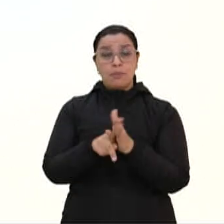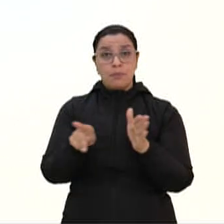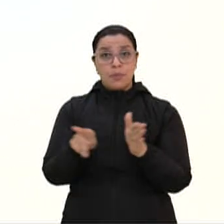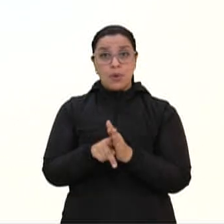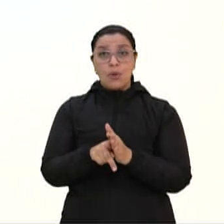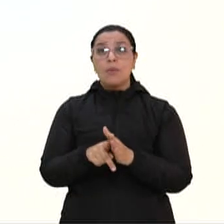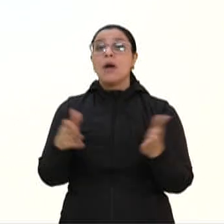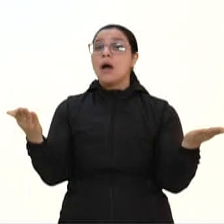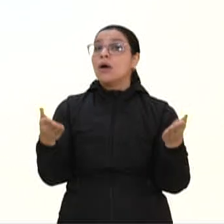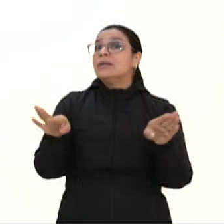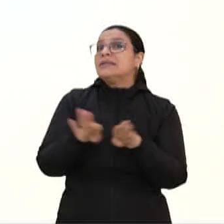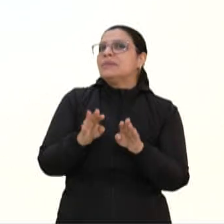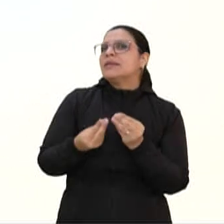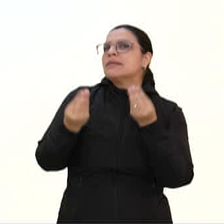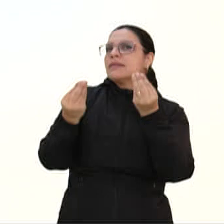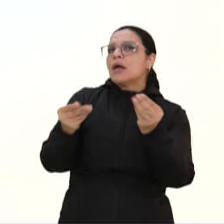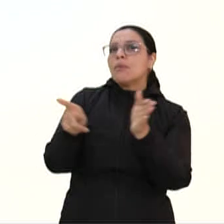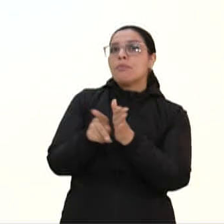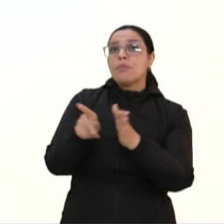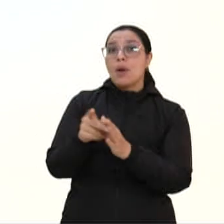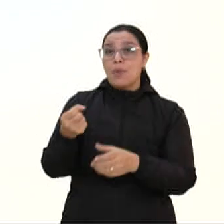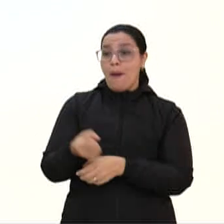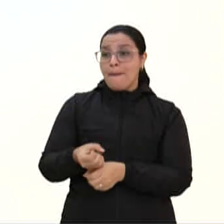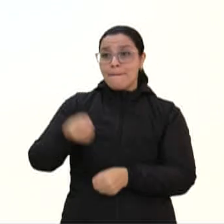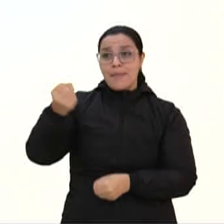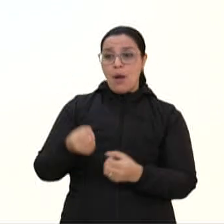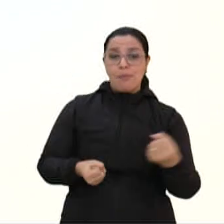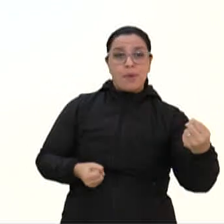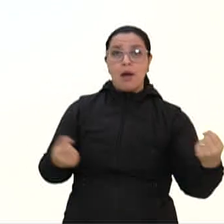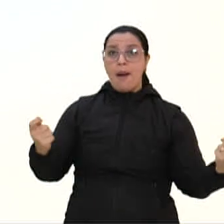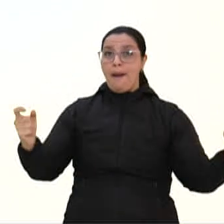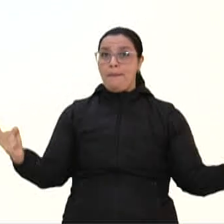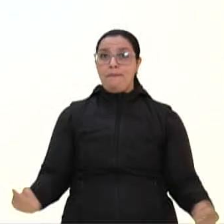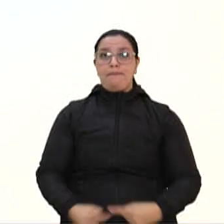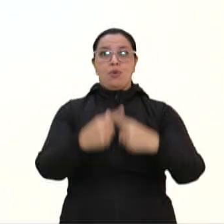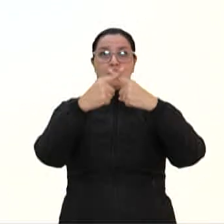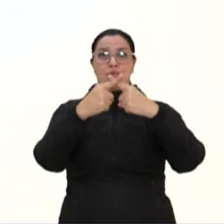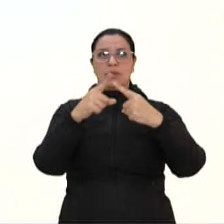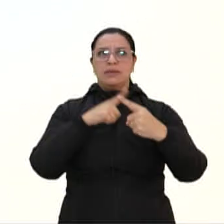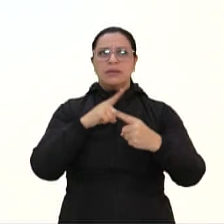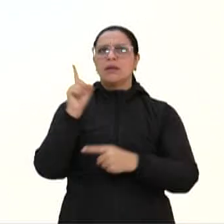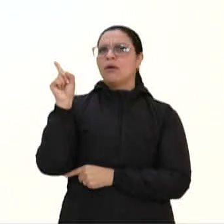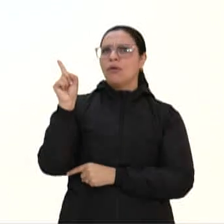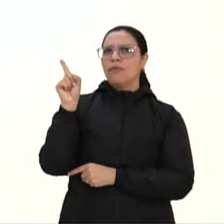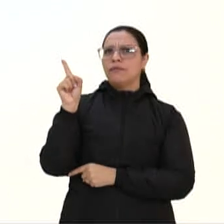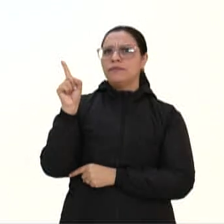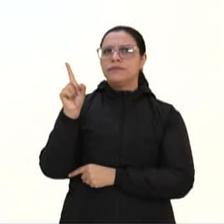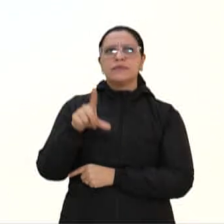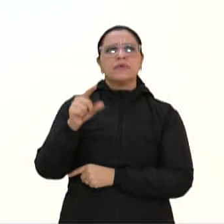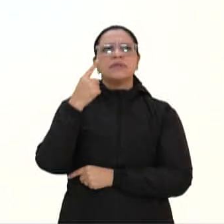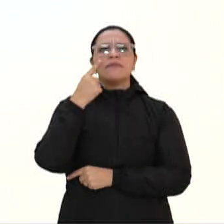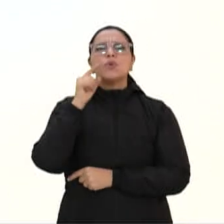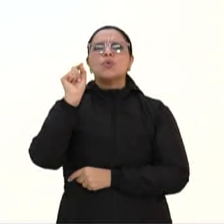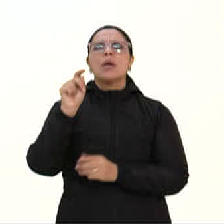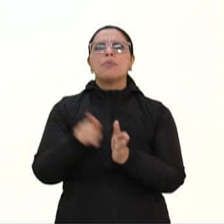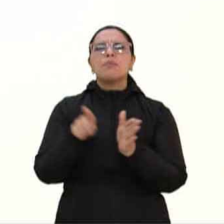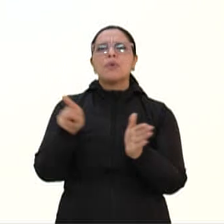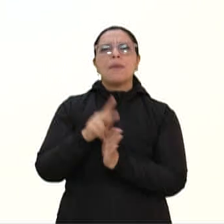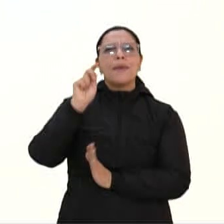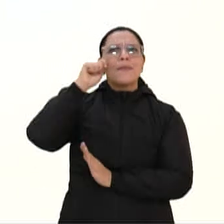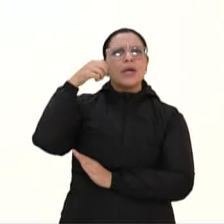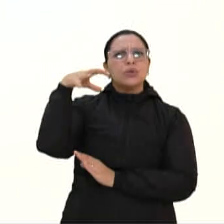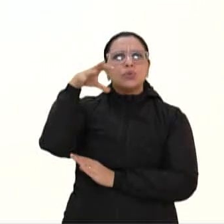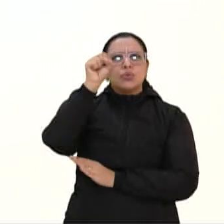por peles e entregar um porrete para cada um. O que que é isso aqui que você marcou aí, prof?